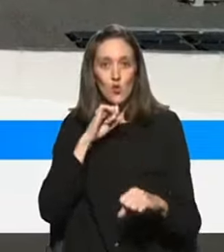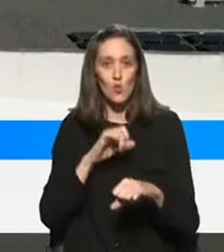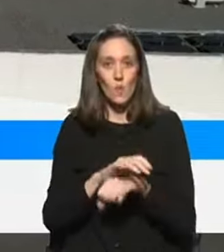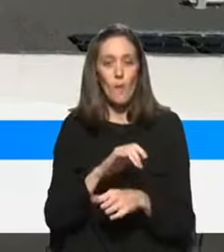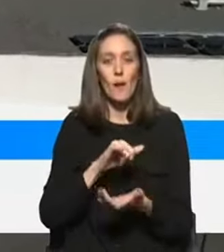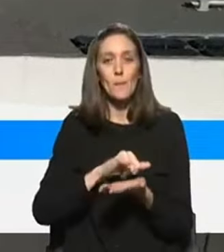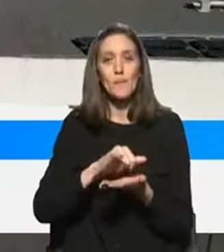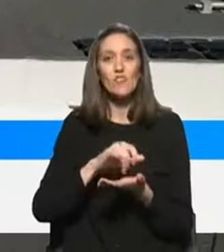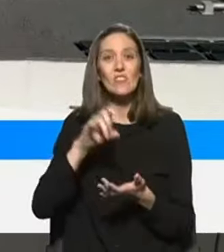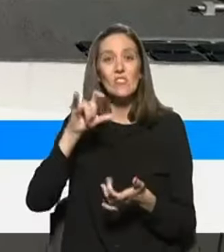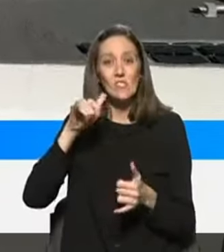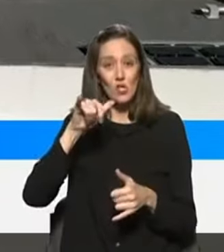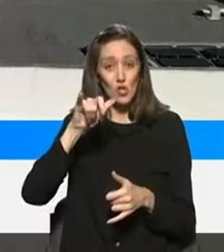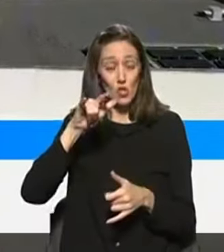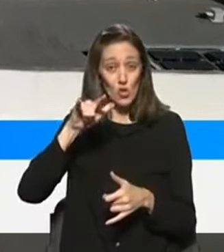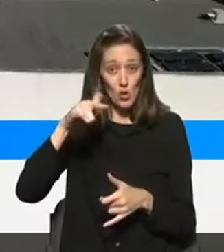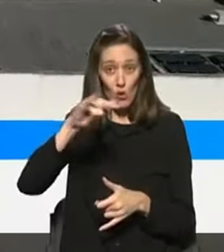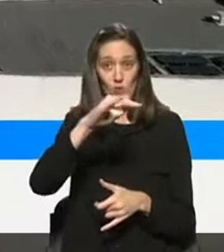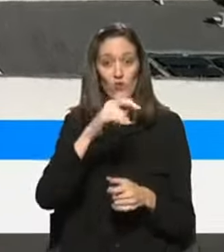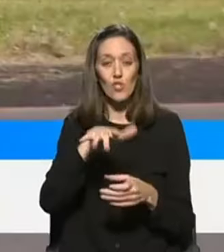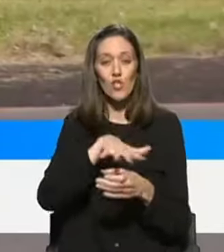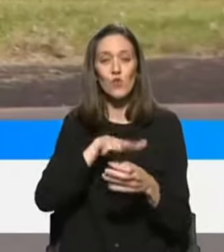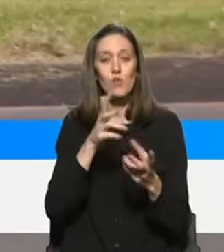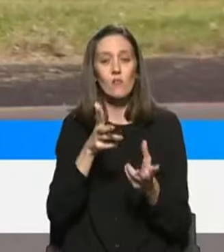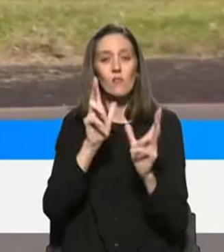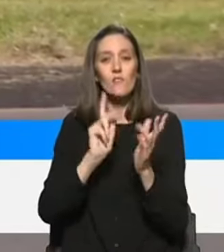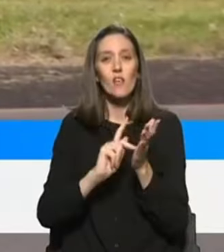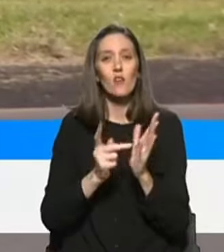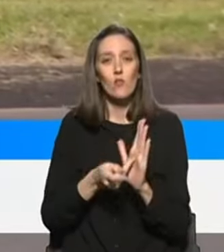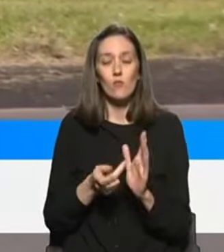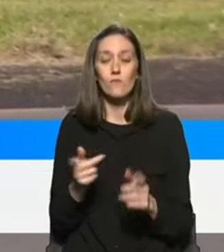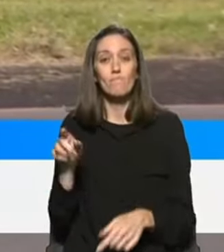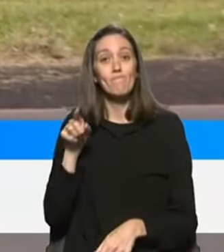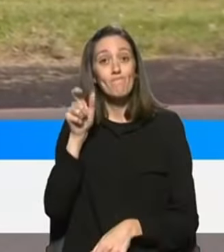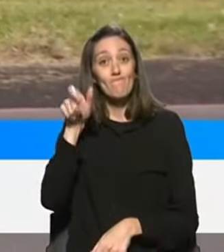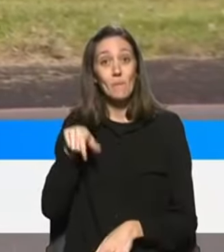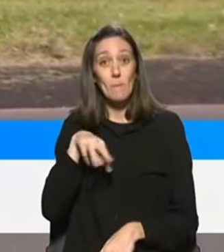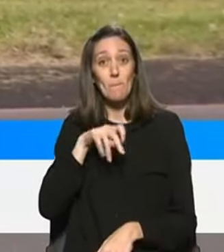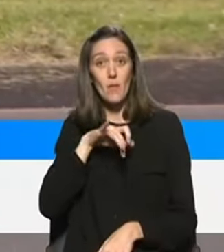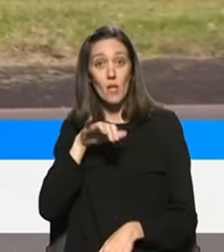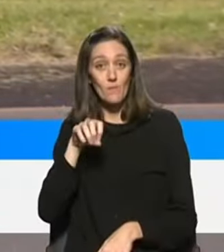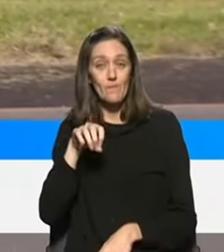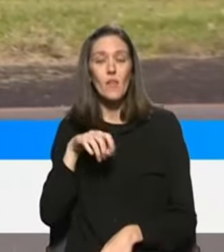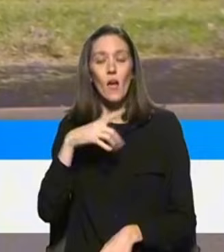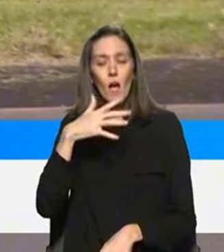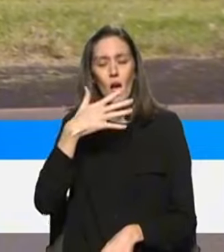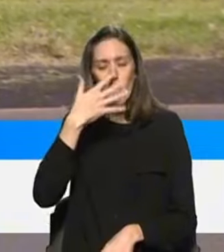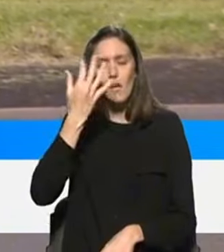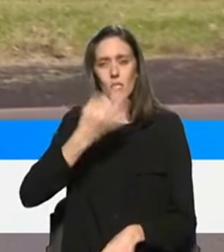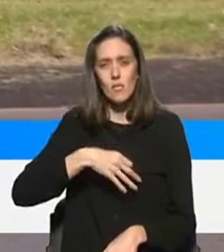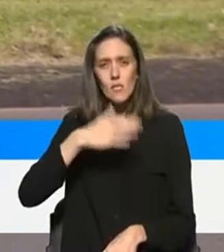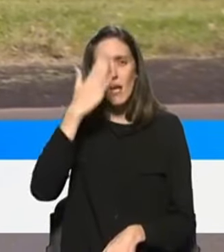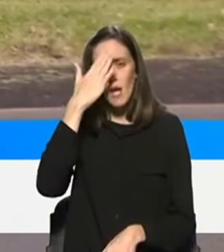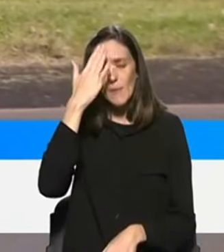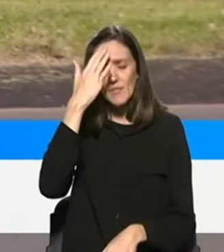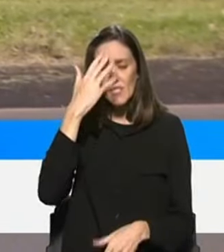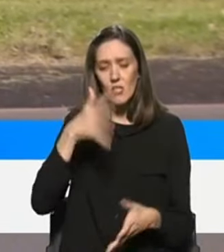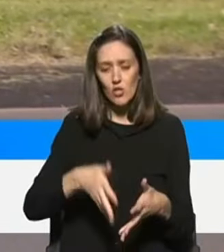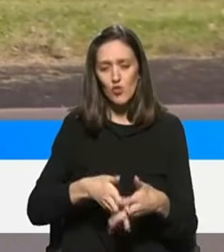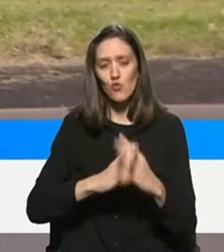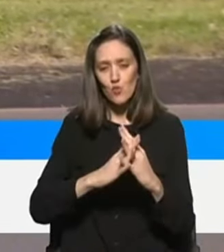a Zona Livre Tecnológica. Mário Rui Pinho acredita na capacidade destas estruturas em atrair